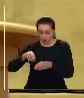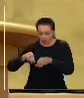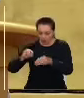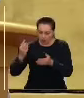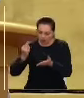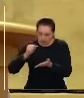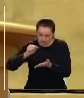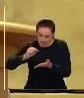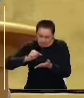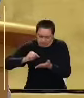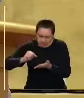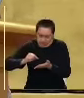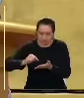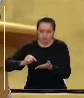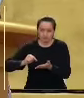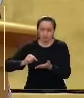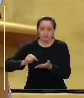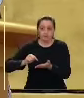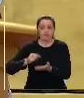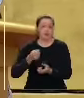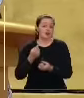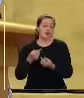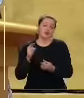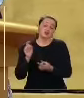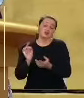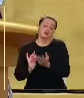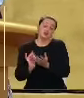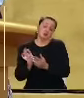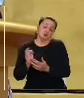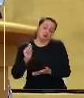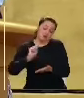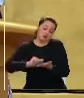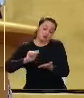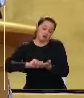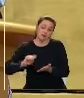algo, talvez ele tenha escrito ali o pecado da mulher.